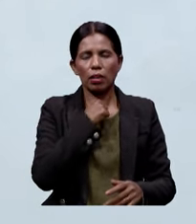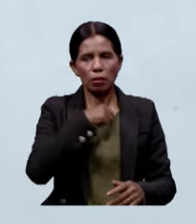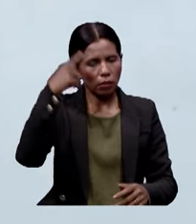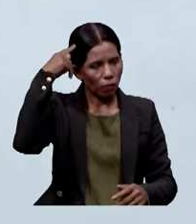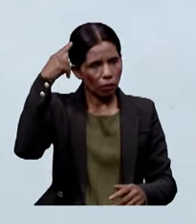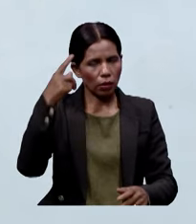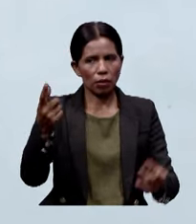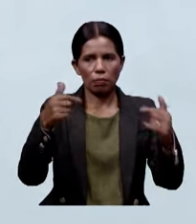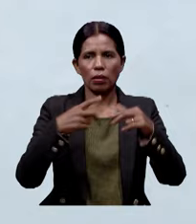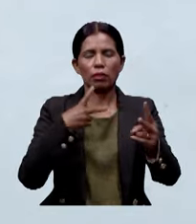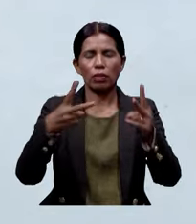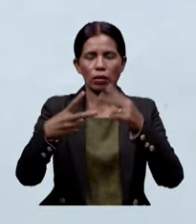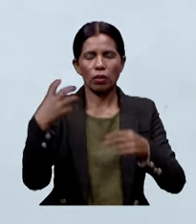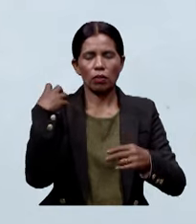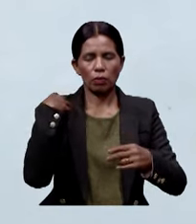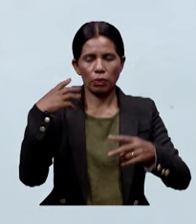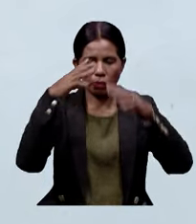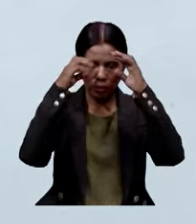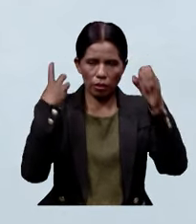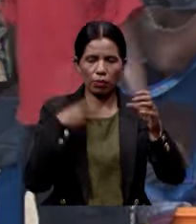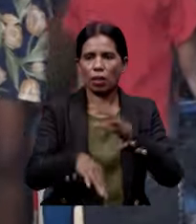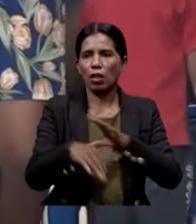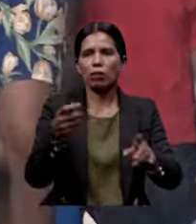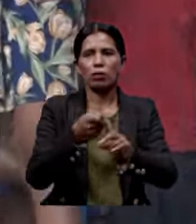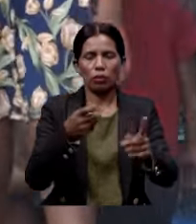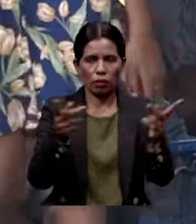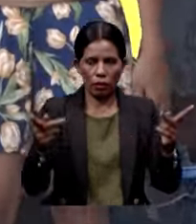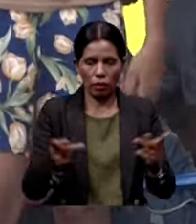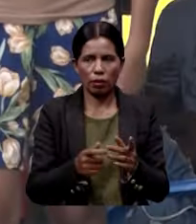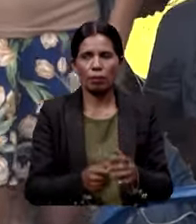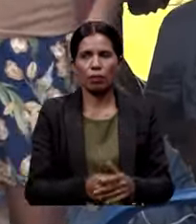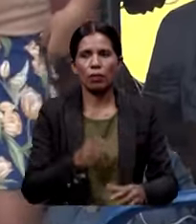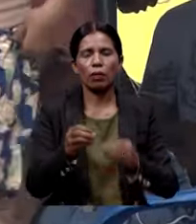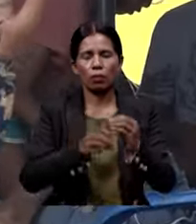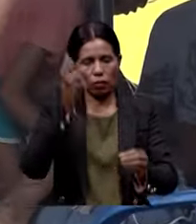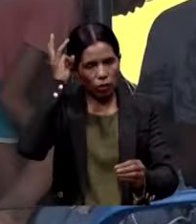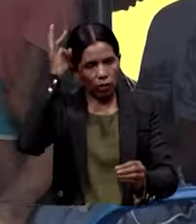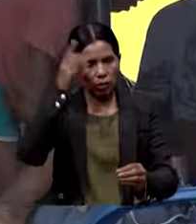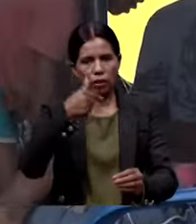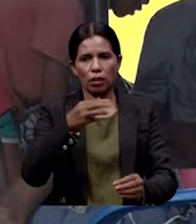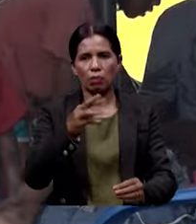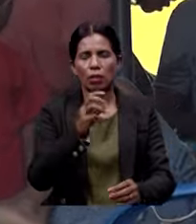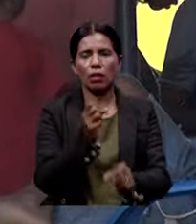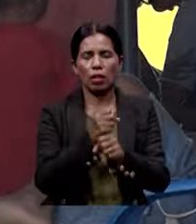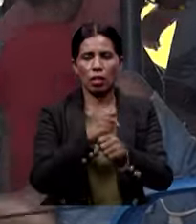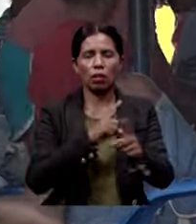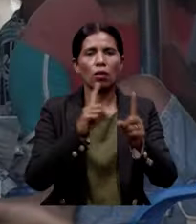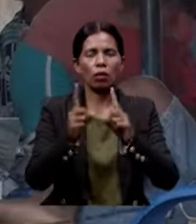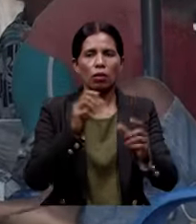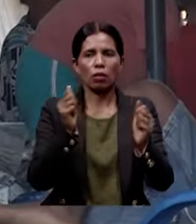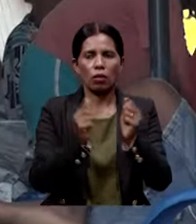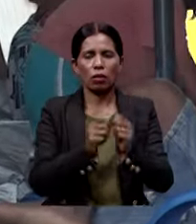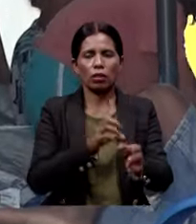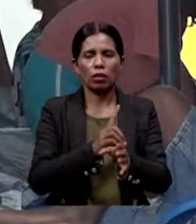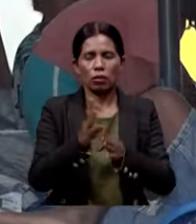mai ya bijita palasio, ame tengki saya si Fatin nih. Relacion ho preocupação ne Ziemeni tenta halo confirmação ho Diretor